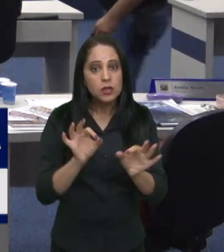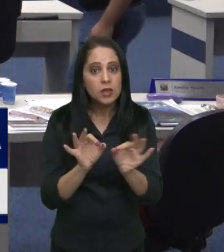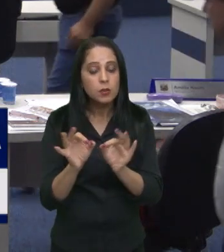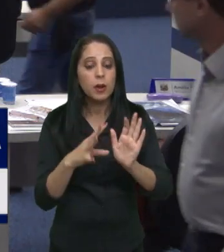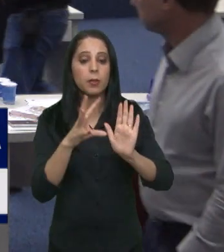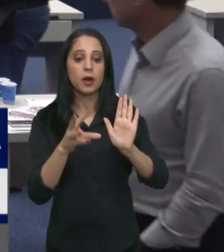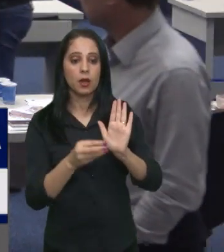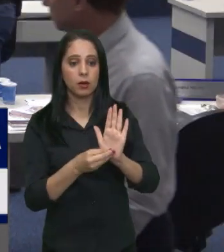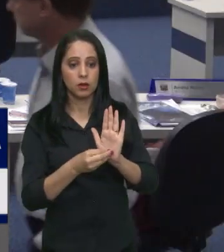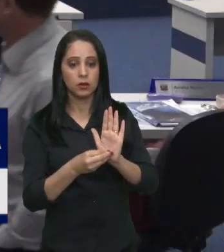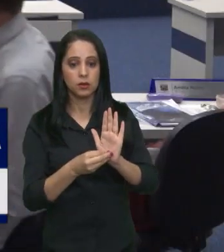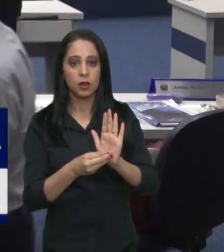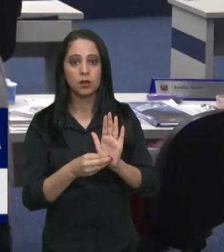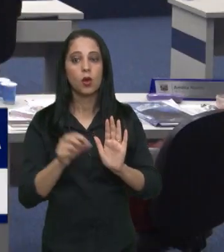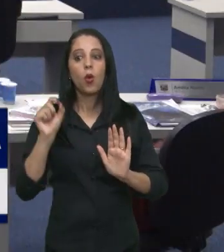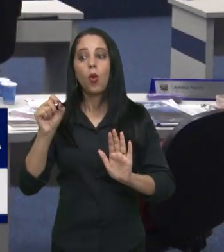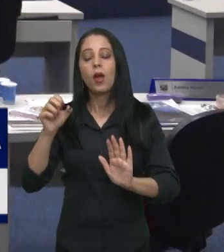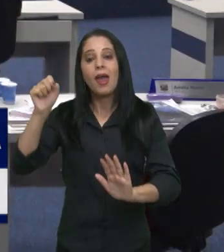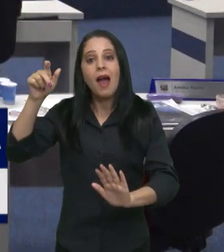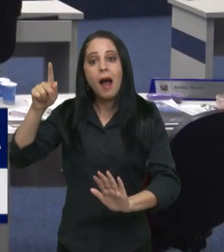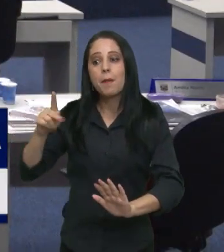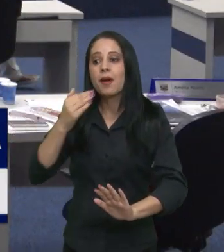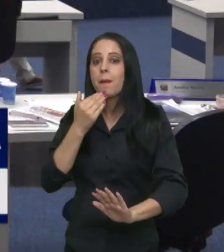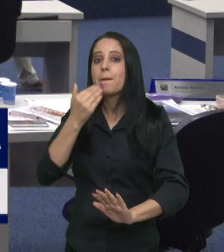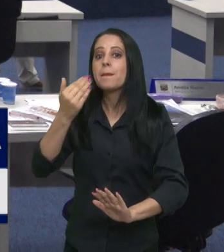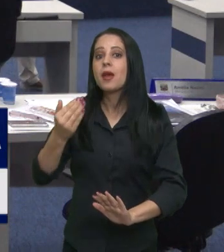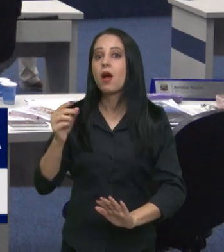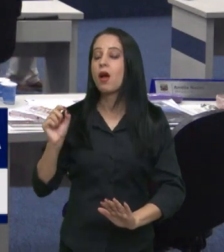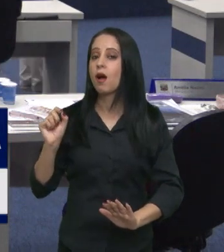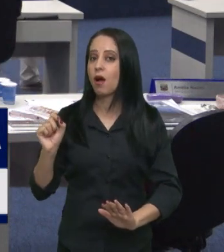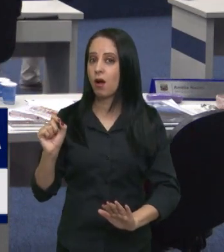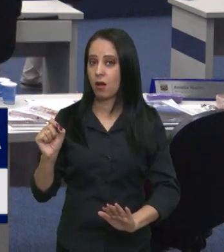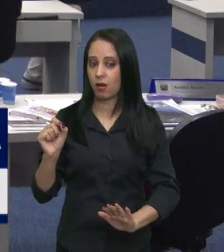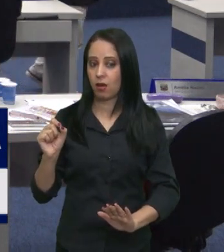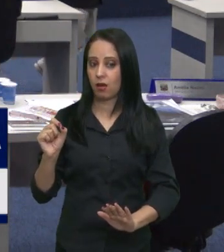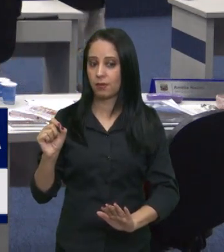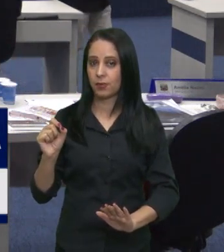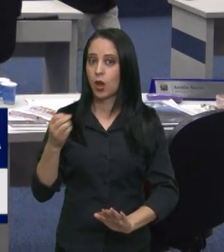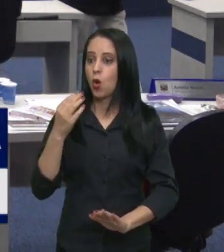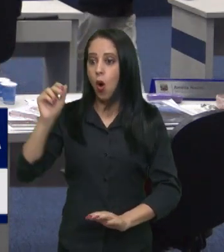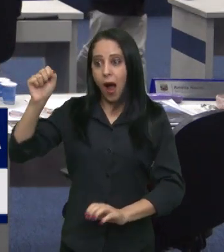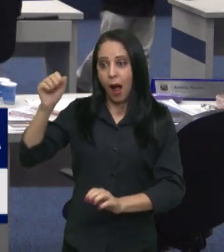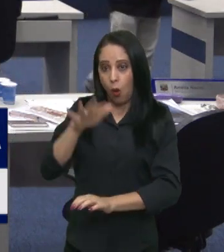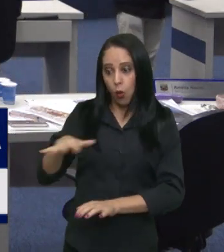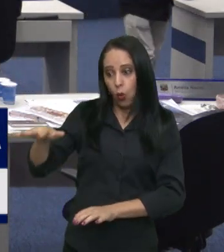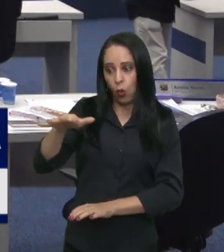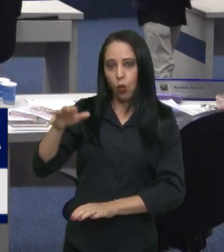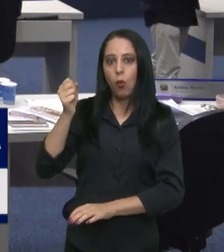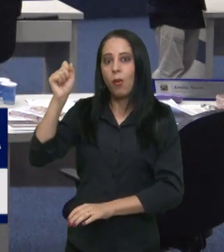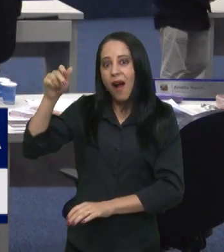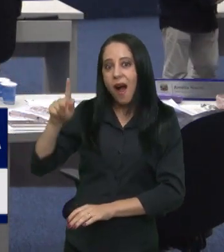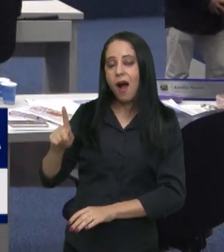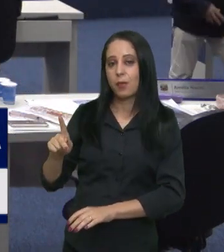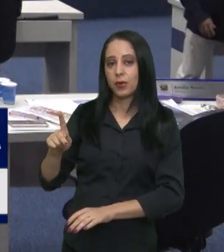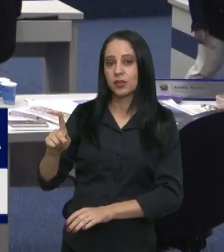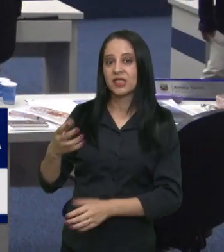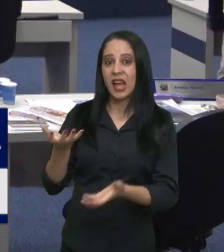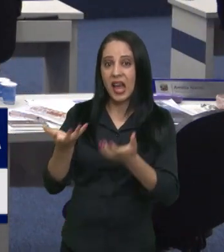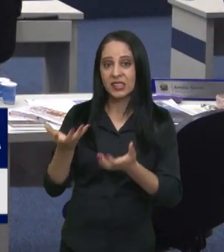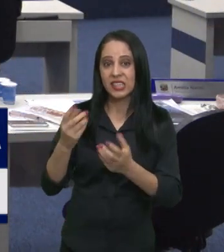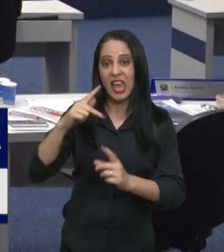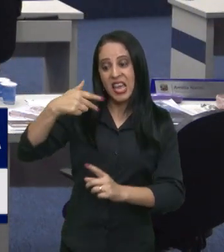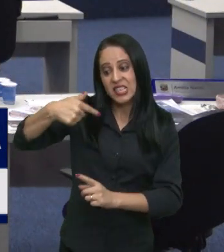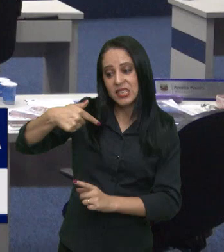que os aposentados solicitaram, né, o que os aposentados querem, a garantia dos